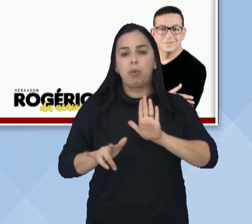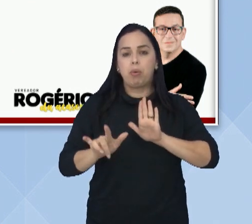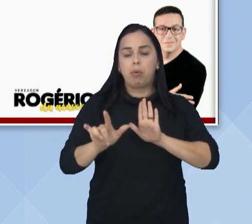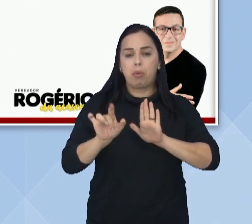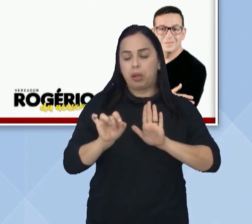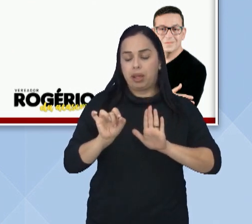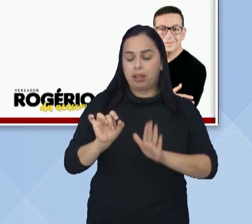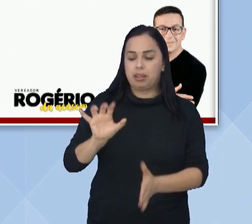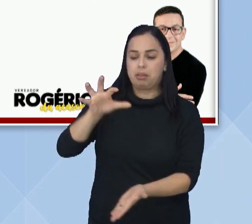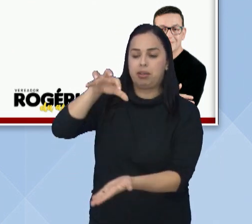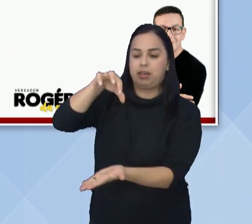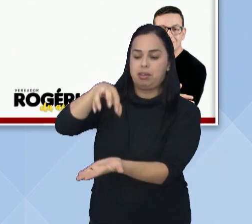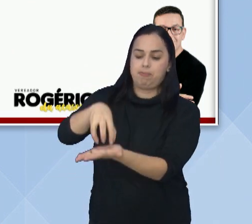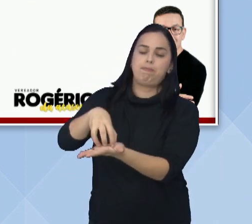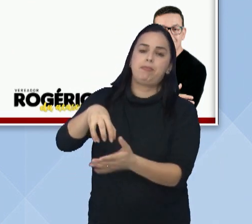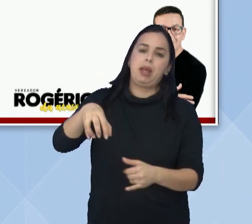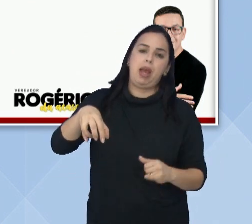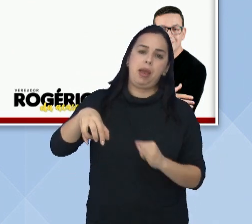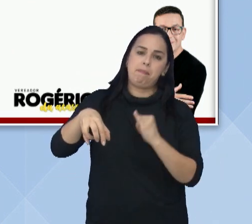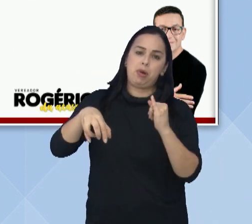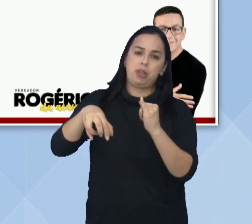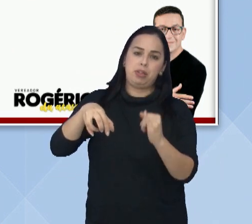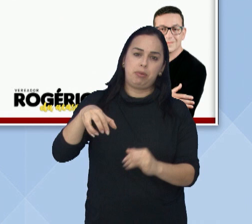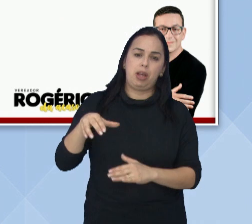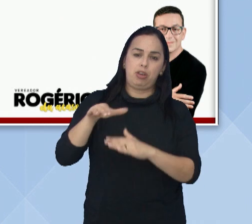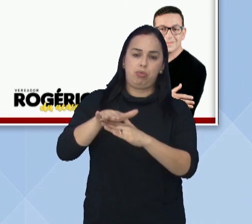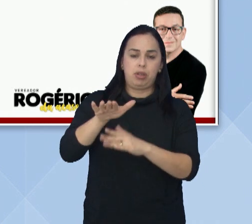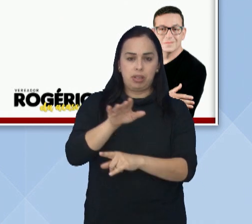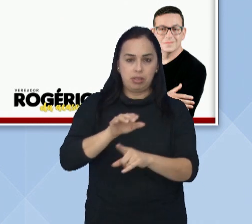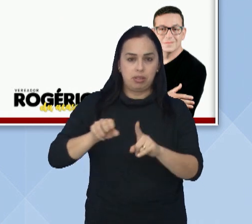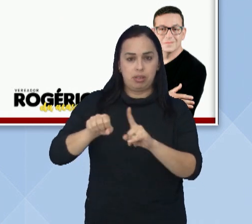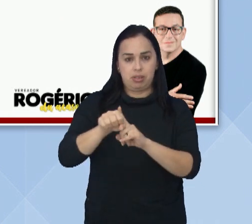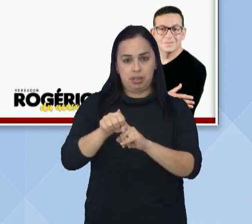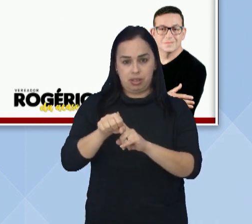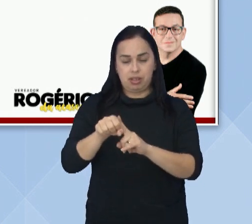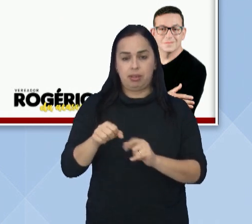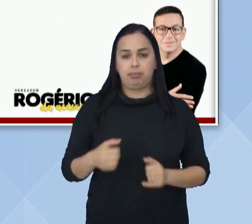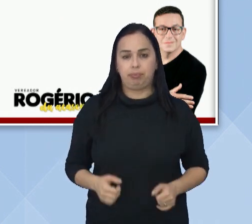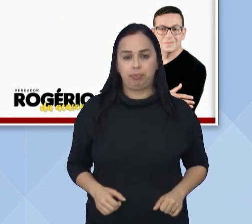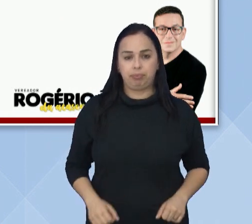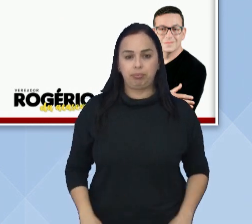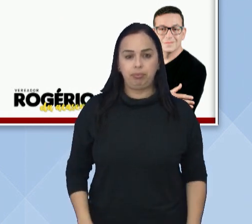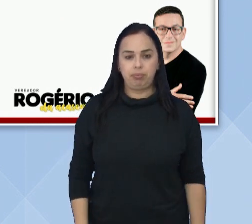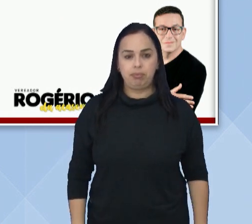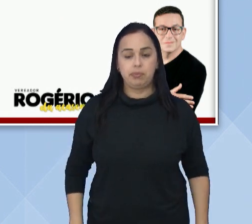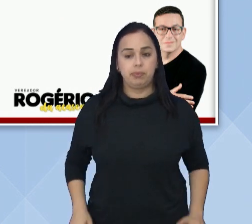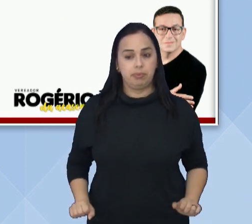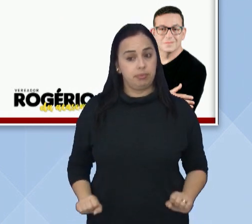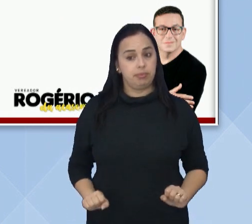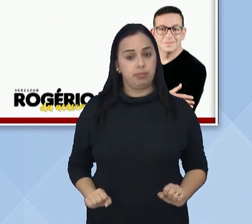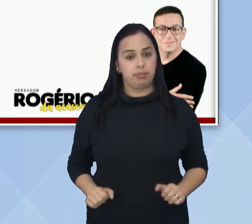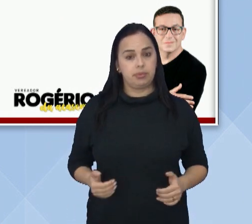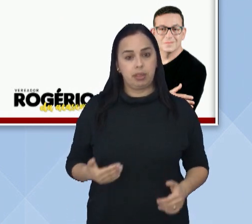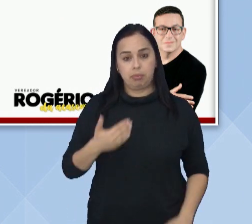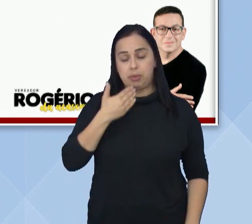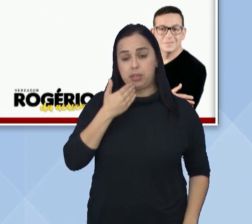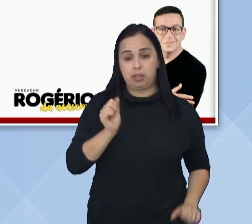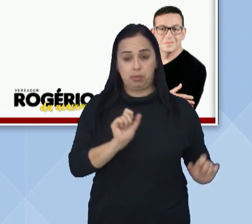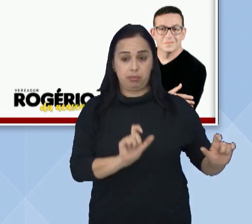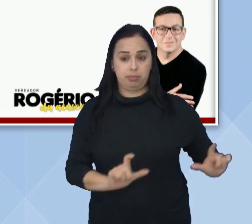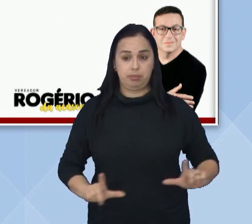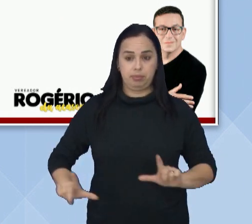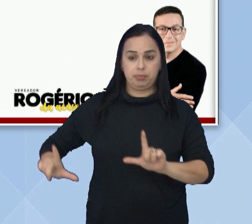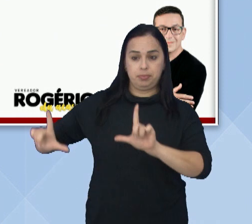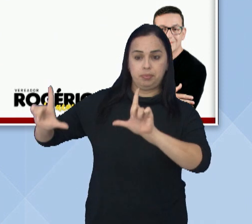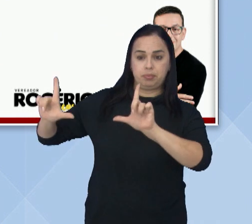a declaração de utilidade pública e da outras providências. E eu pediria agora que o Beto colocasse um